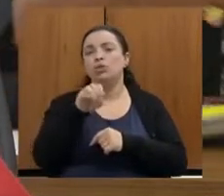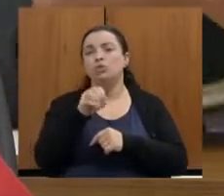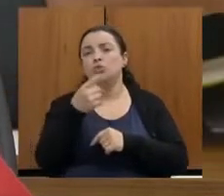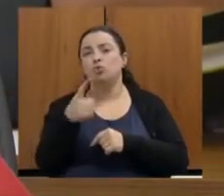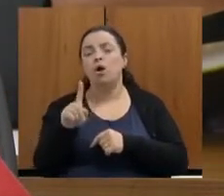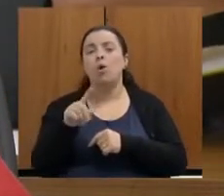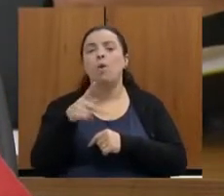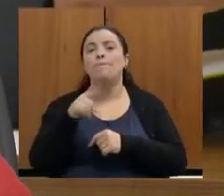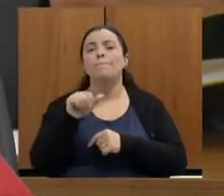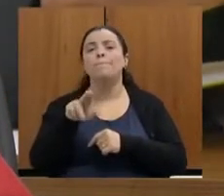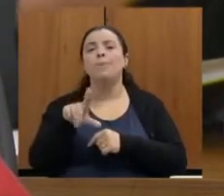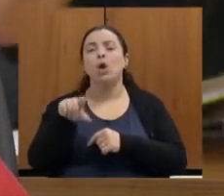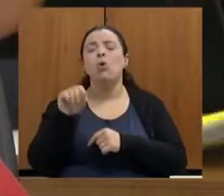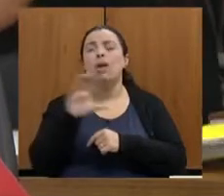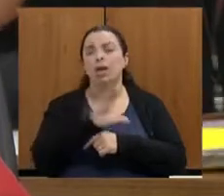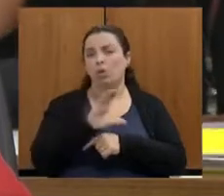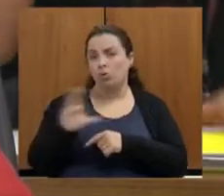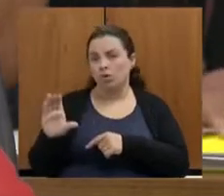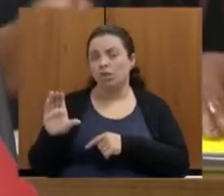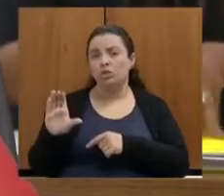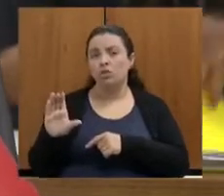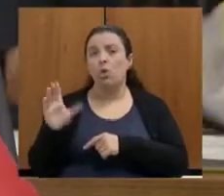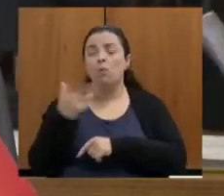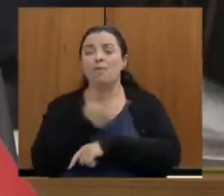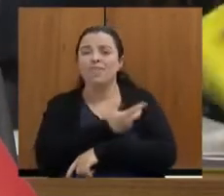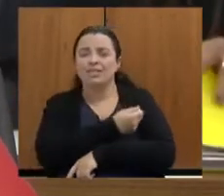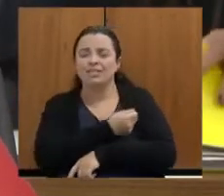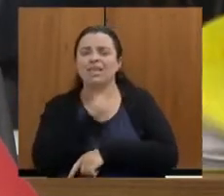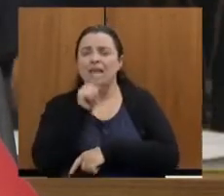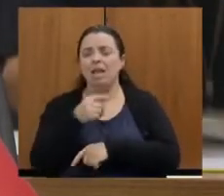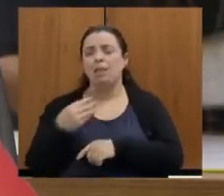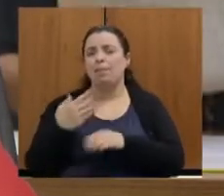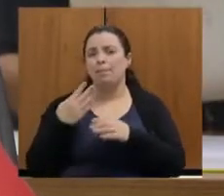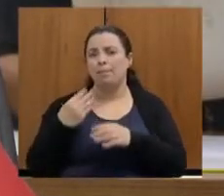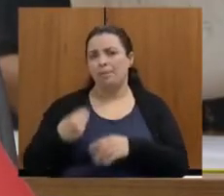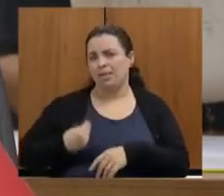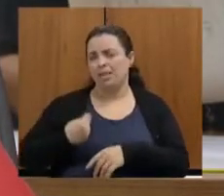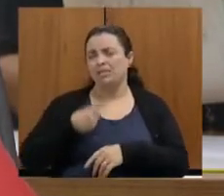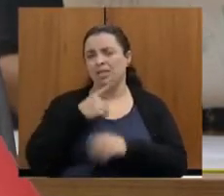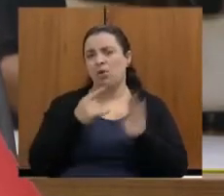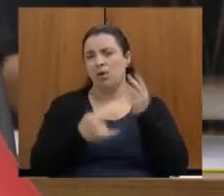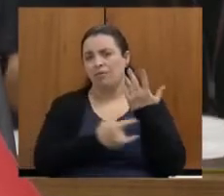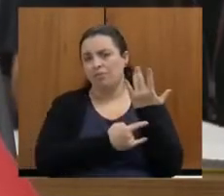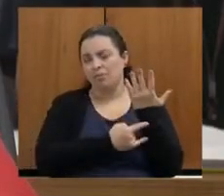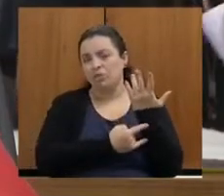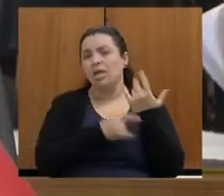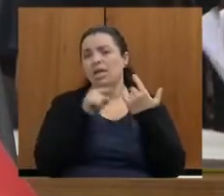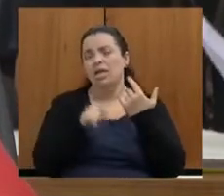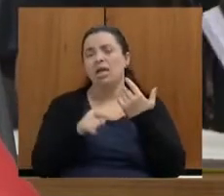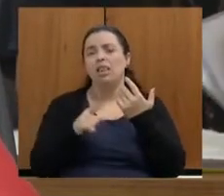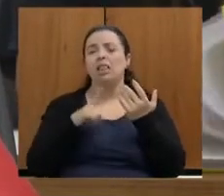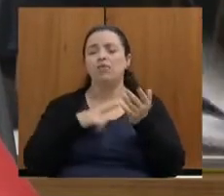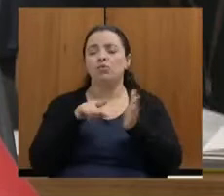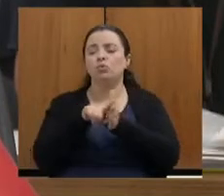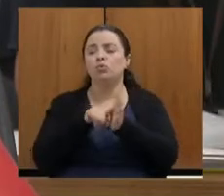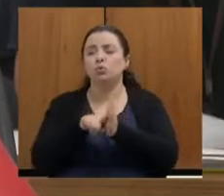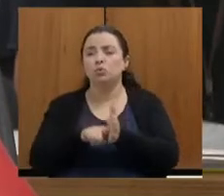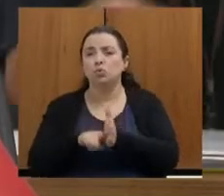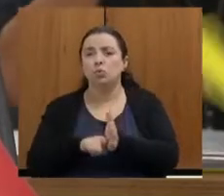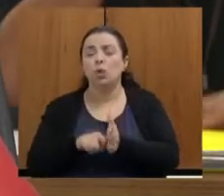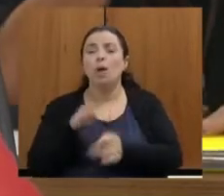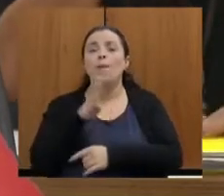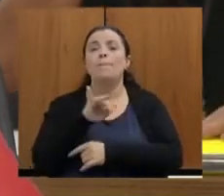Doce ele era da UFMG e coordenou Este estudo sobre biodiversidade população e